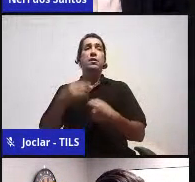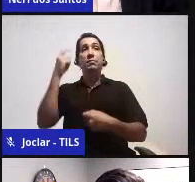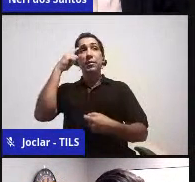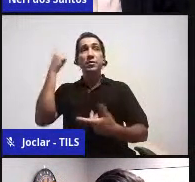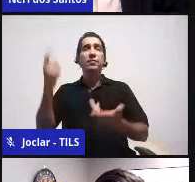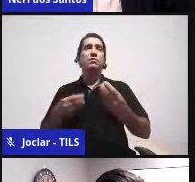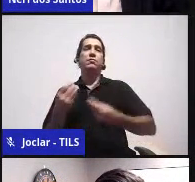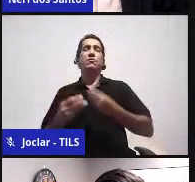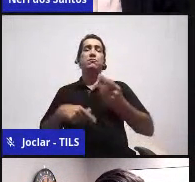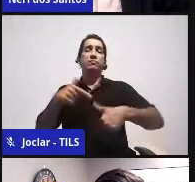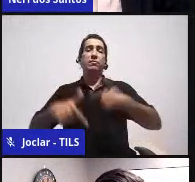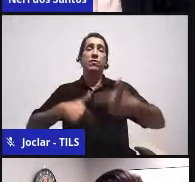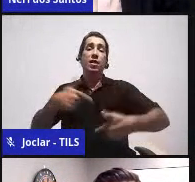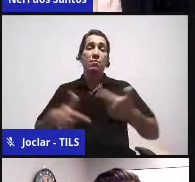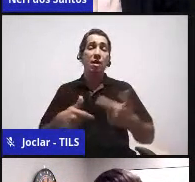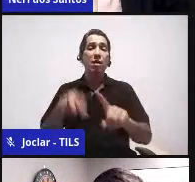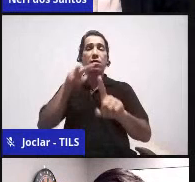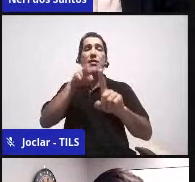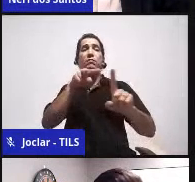também com essa perspectiva